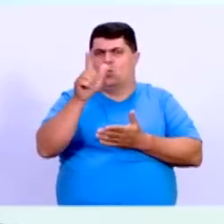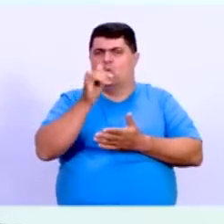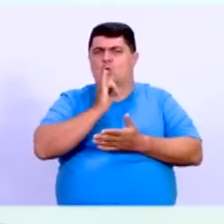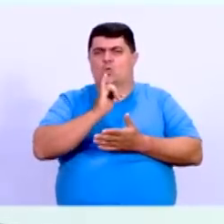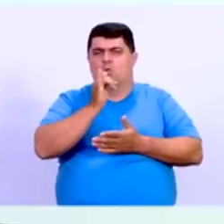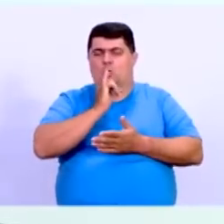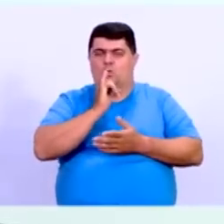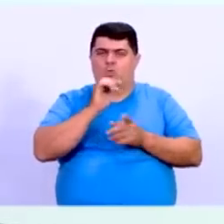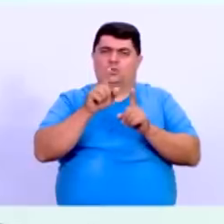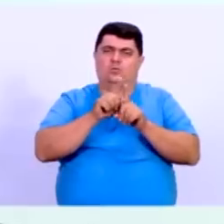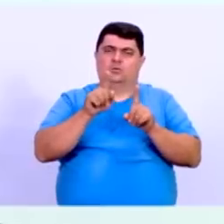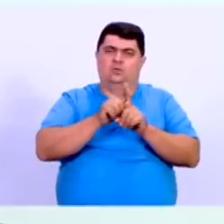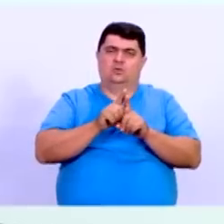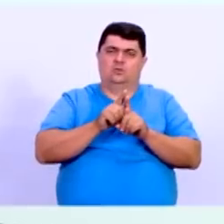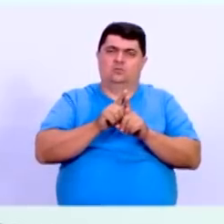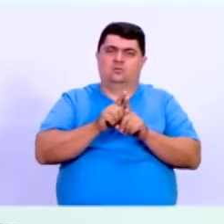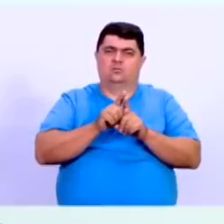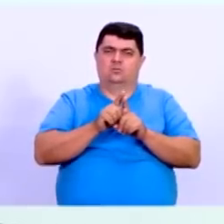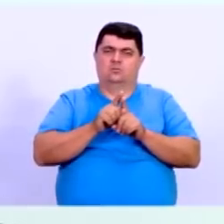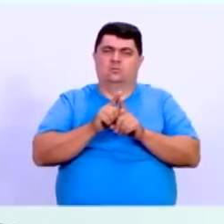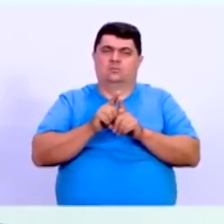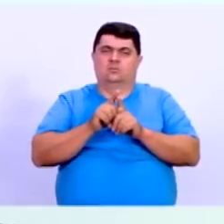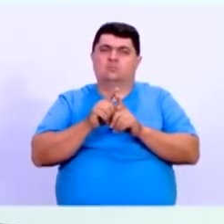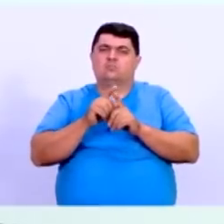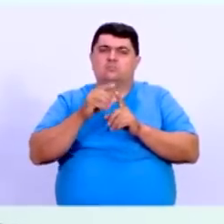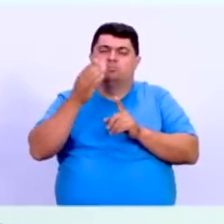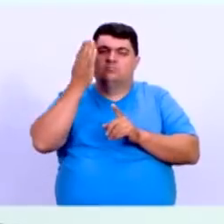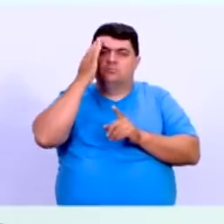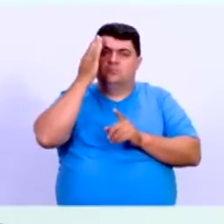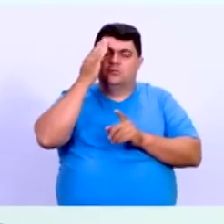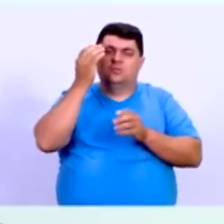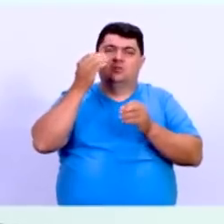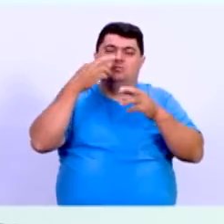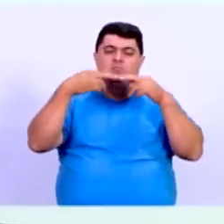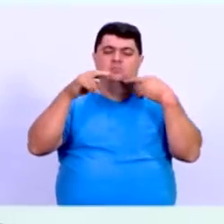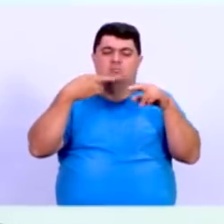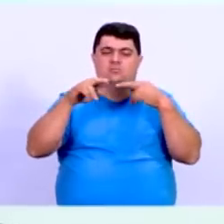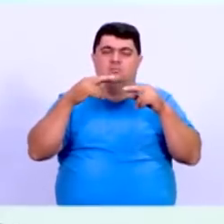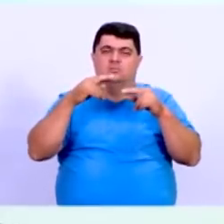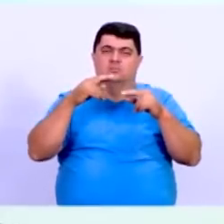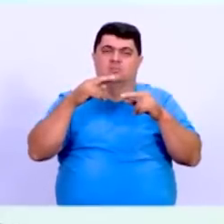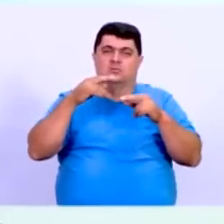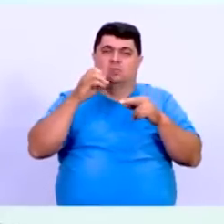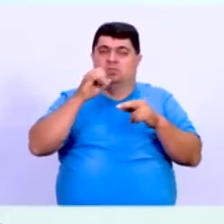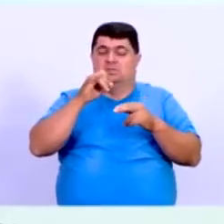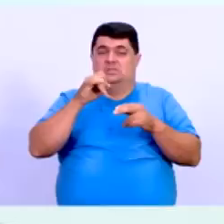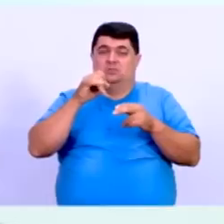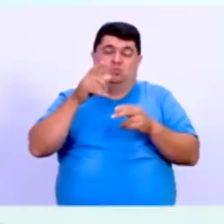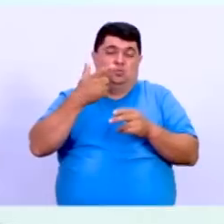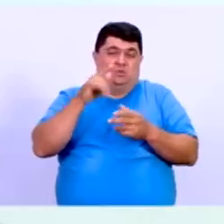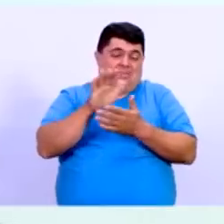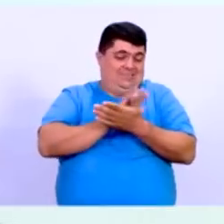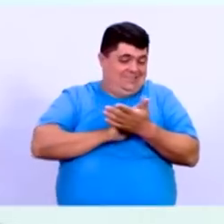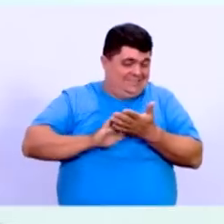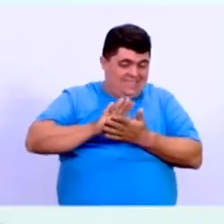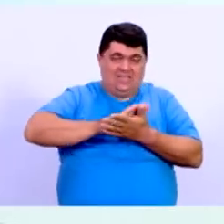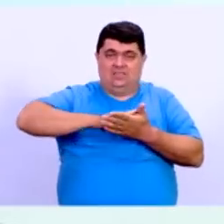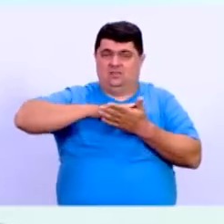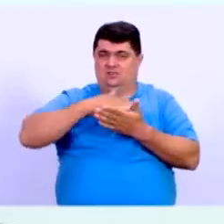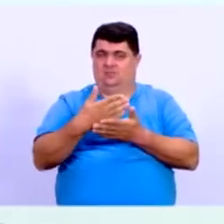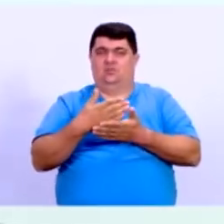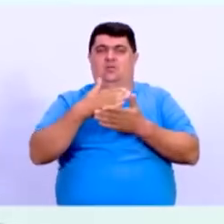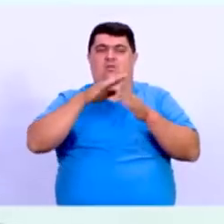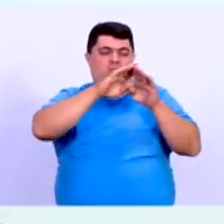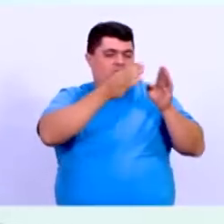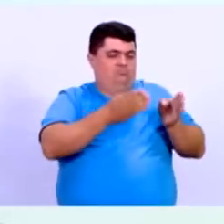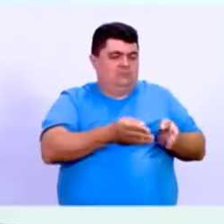nós trouxemos aqui no slide para vocês terem uma noção que a rede de computador, até para quem não tem nenhum notebook ou computador de